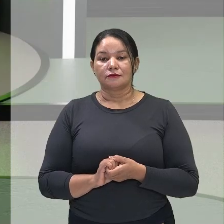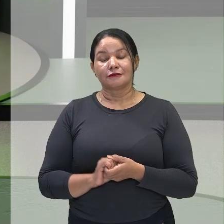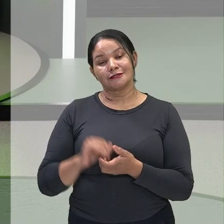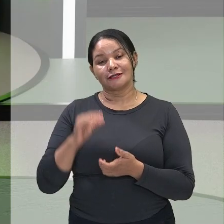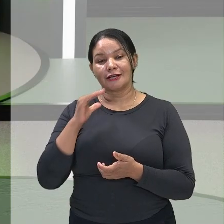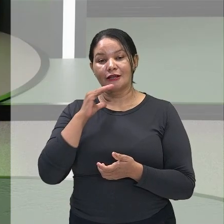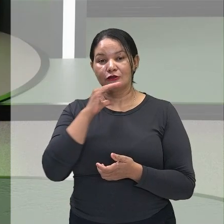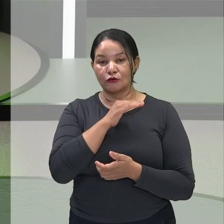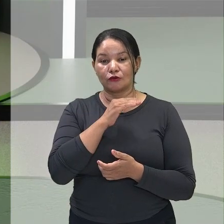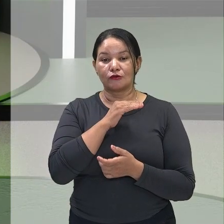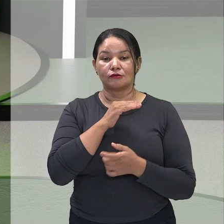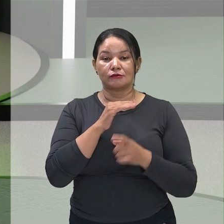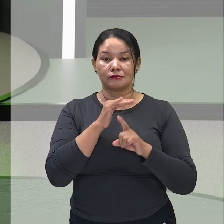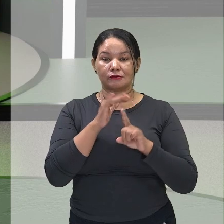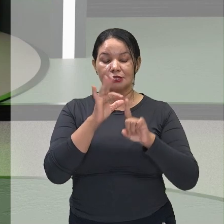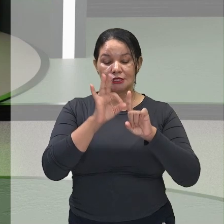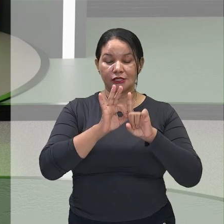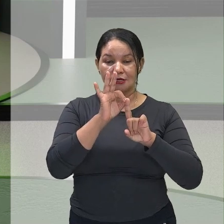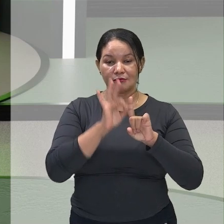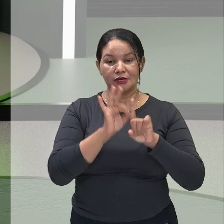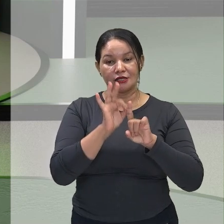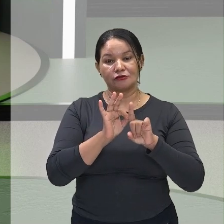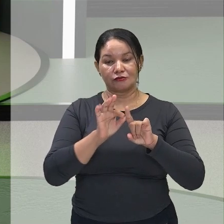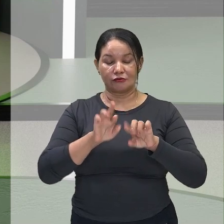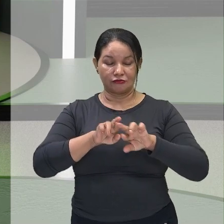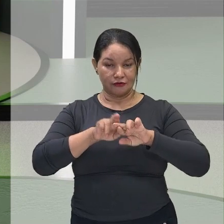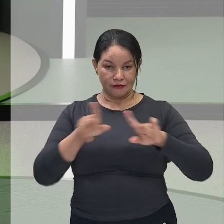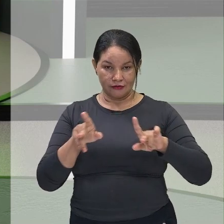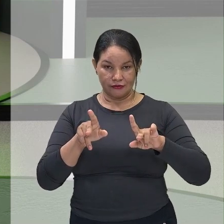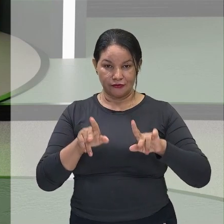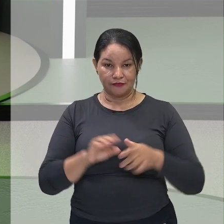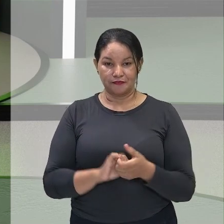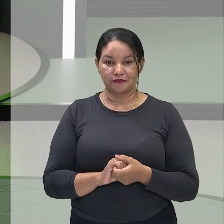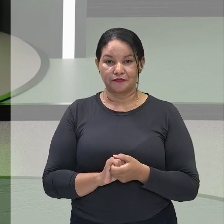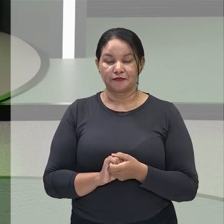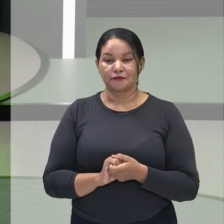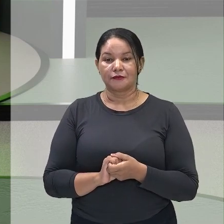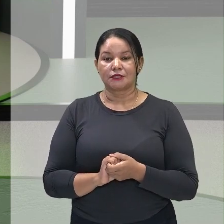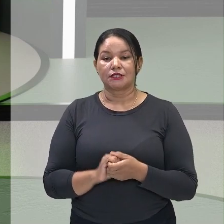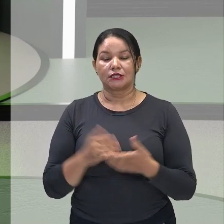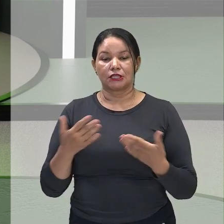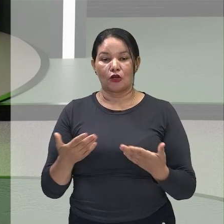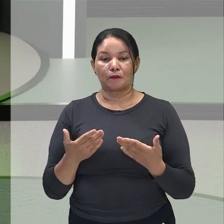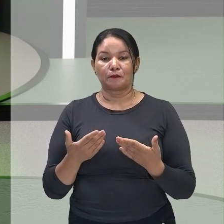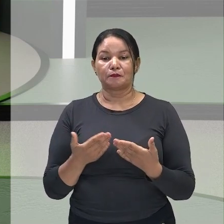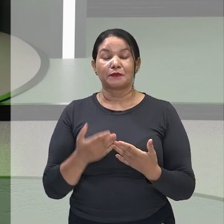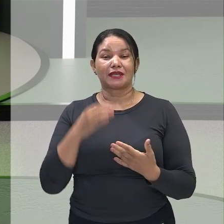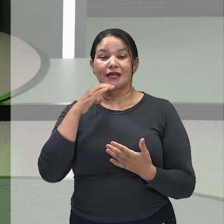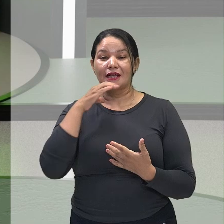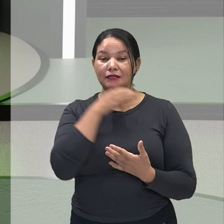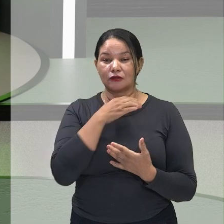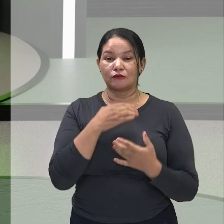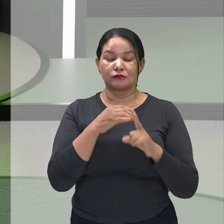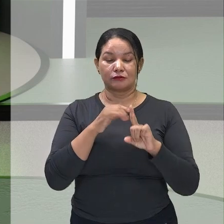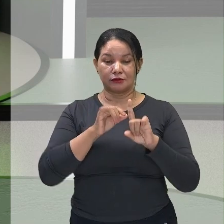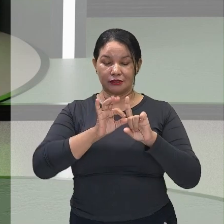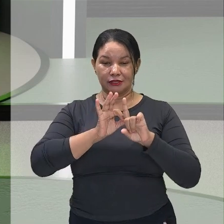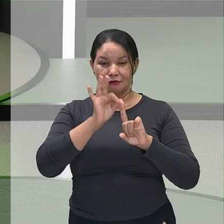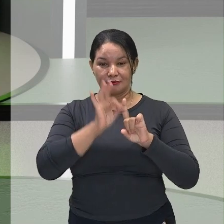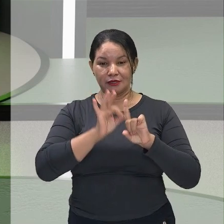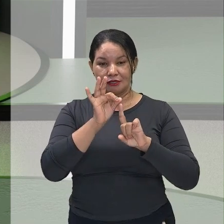e temperatura não são a mesma coisa. Geralmente, calor e temperatura são tratados